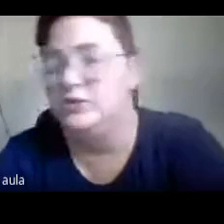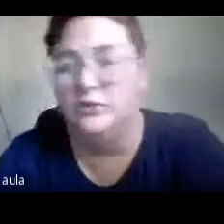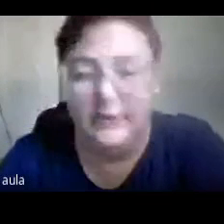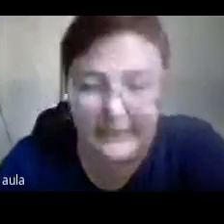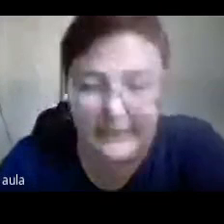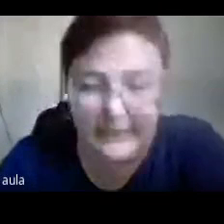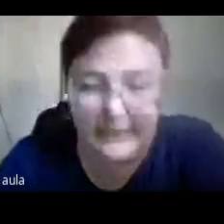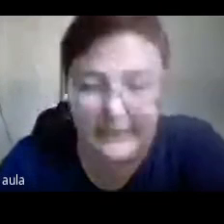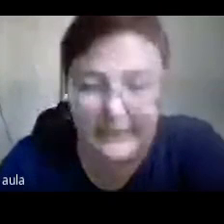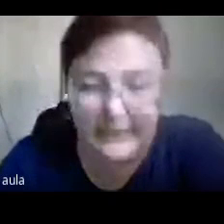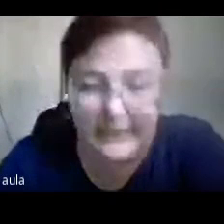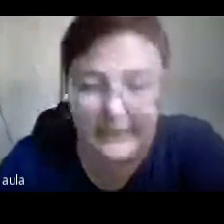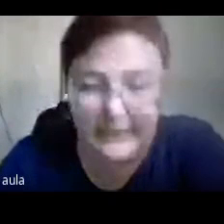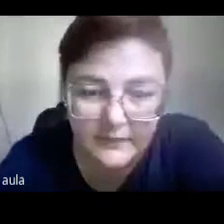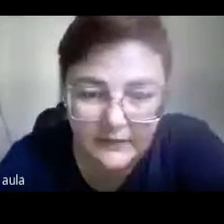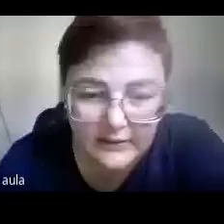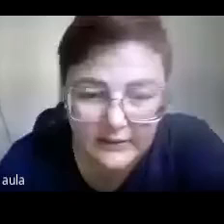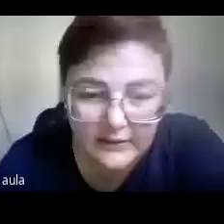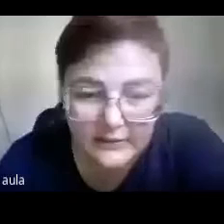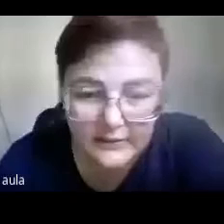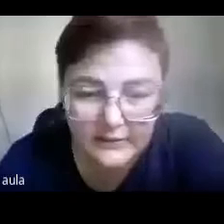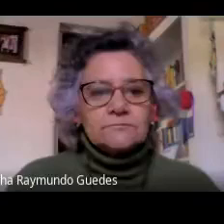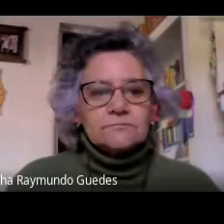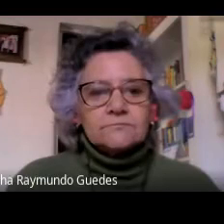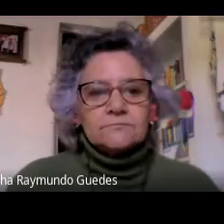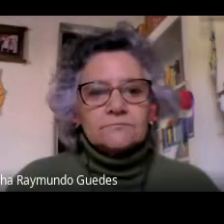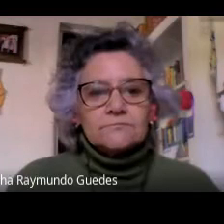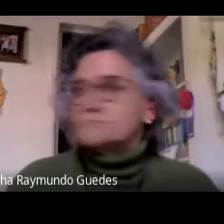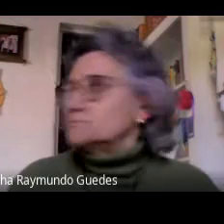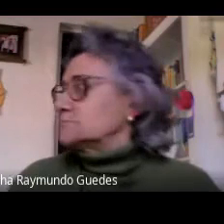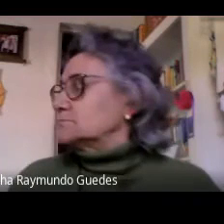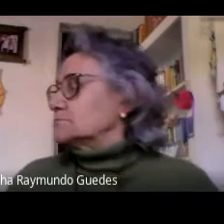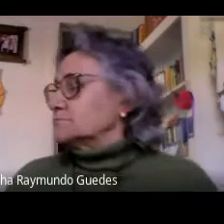Onze e 5 agora, fechou o horário.